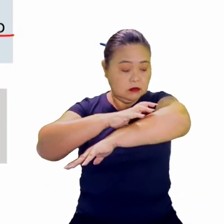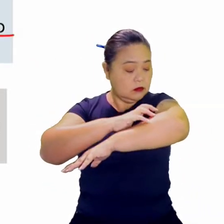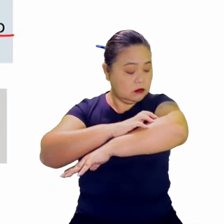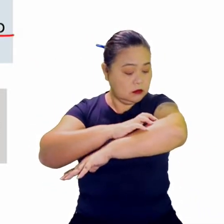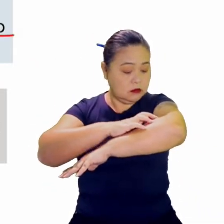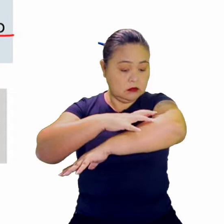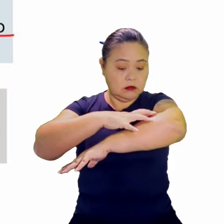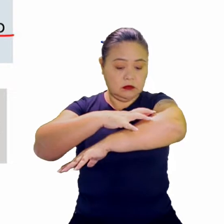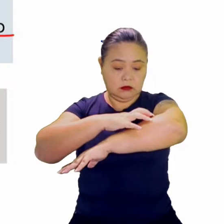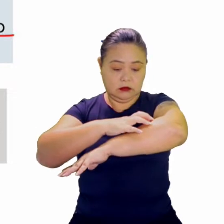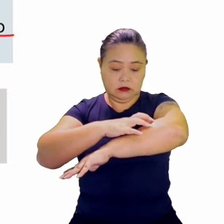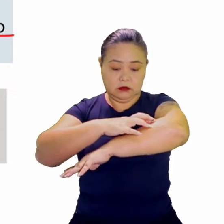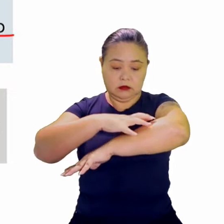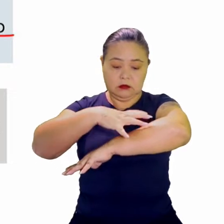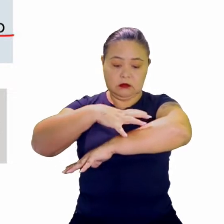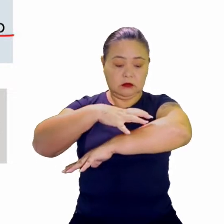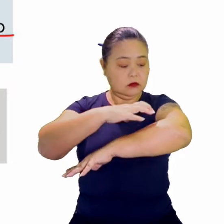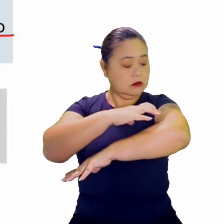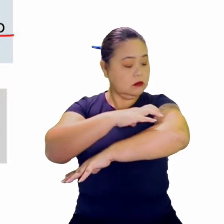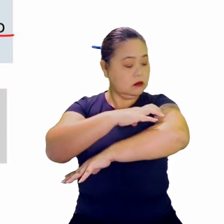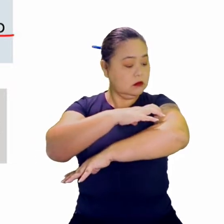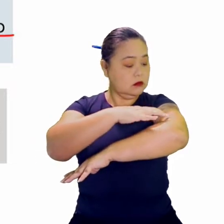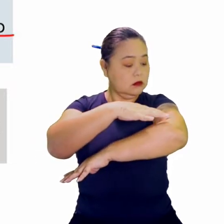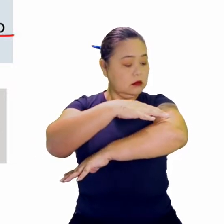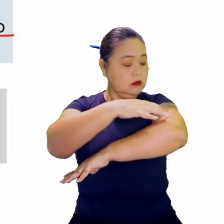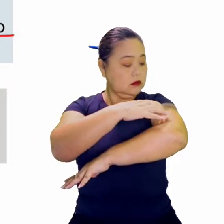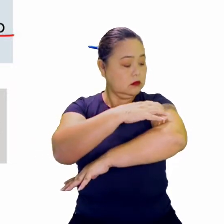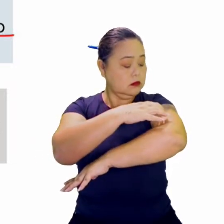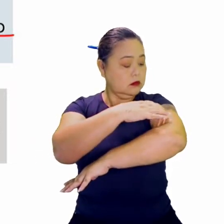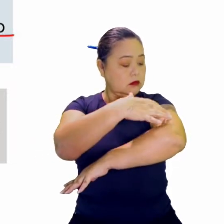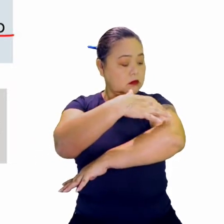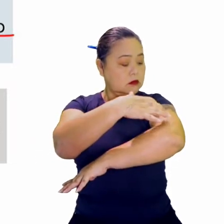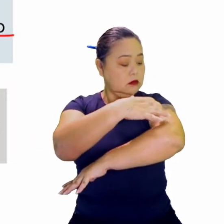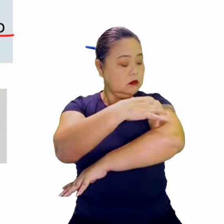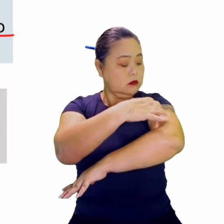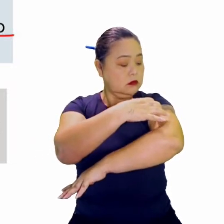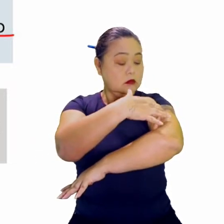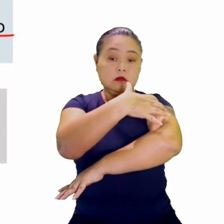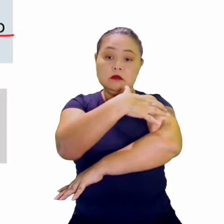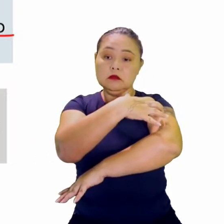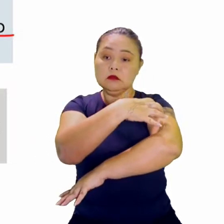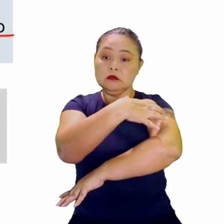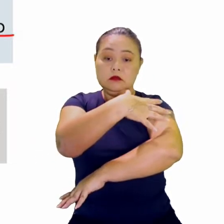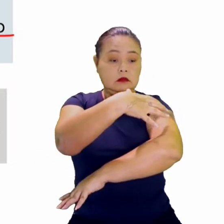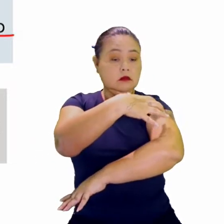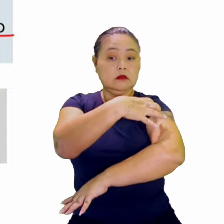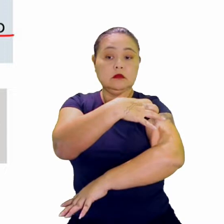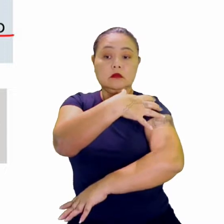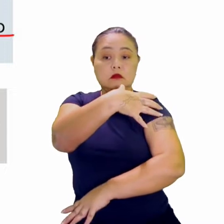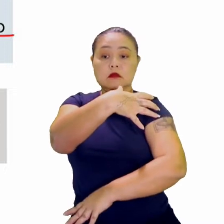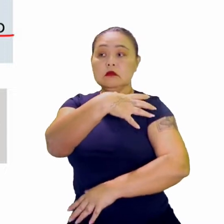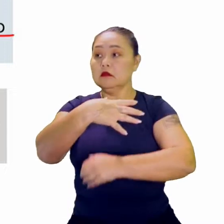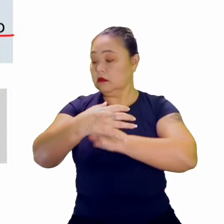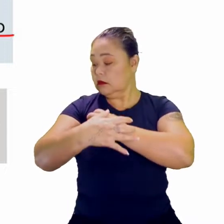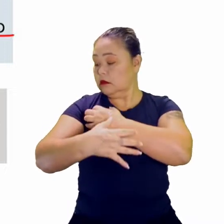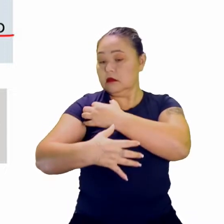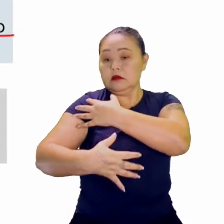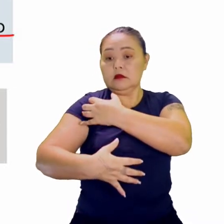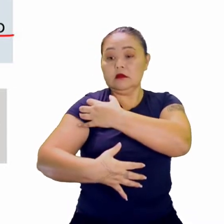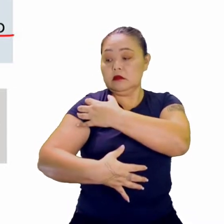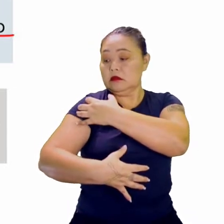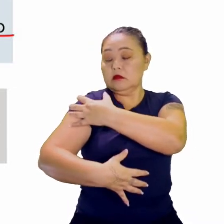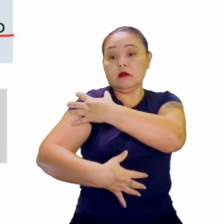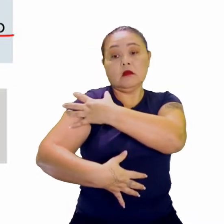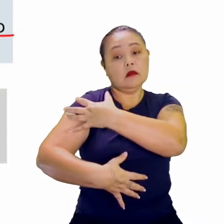vai estender, ele vai além daquele comprimento do repouso. Então, eu consigo alongar meu músculo.